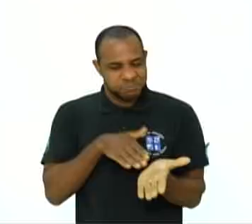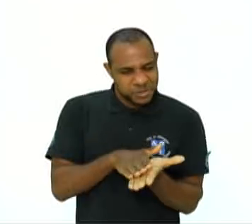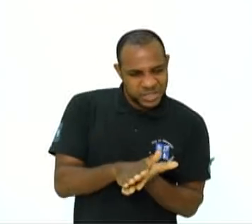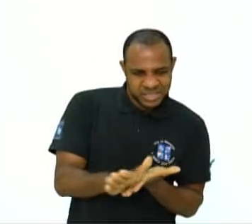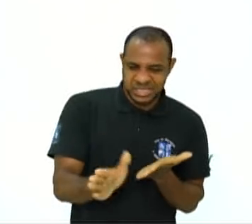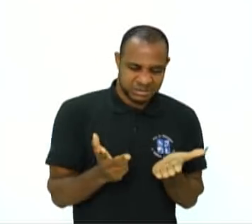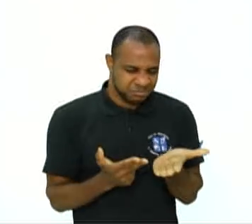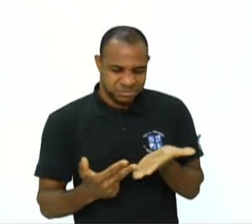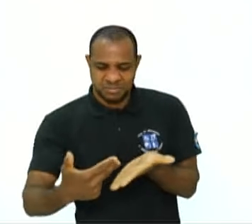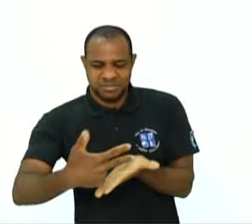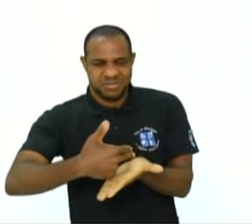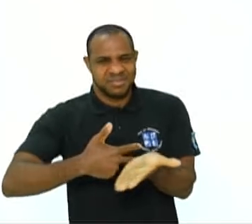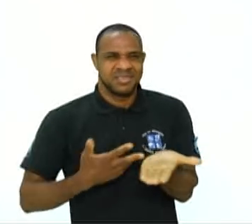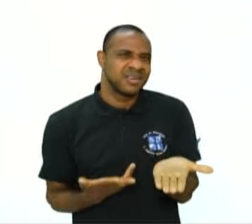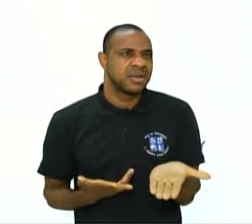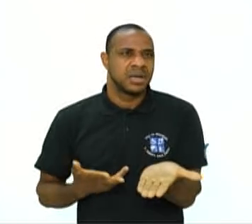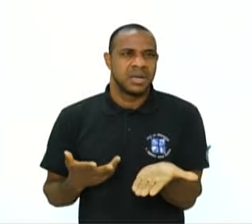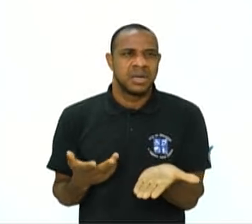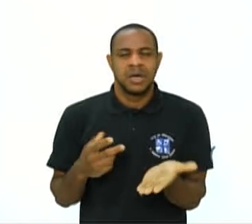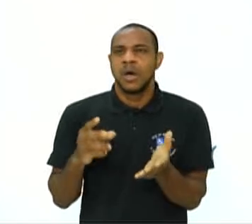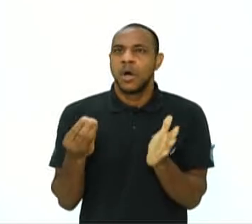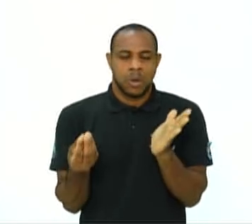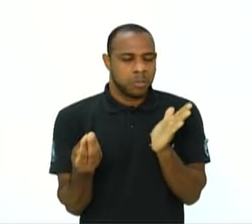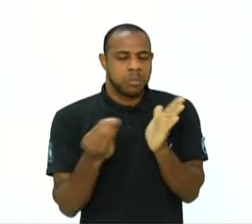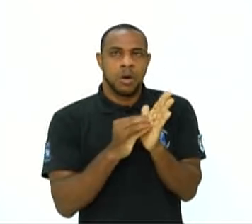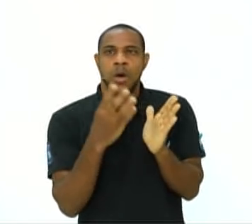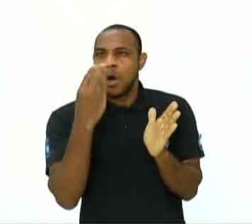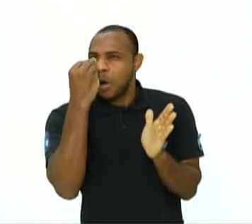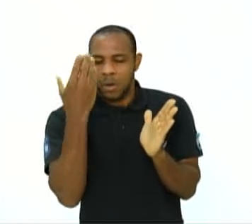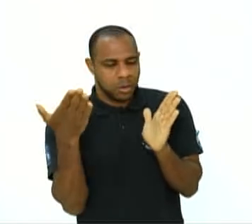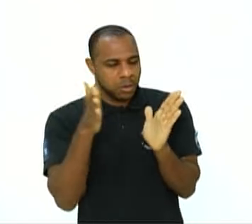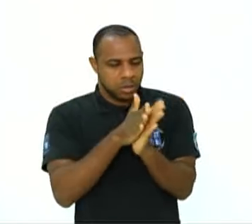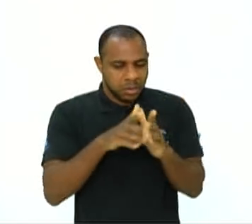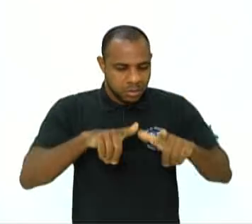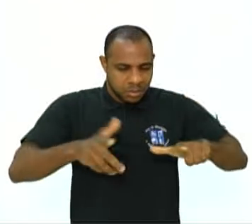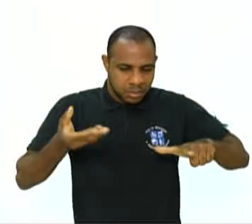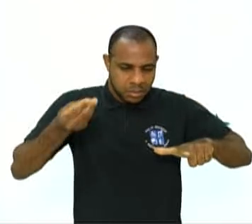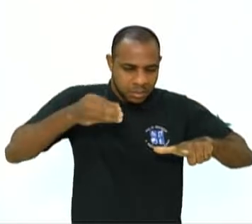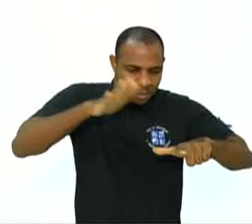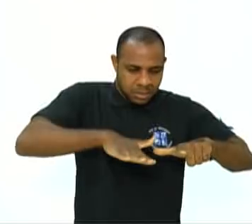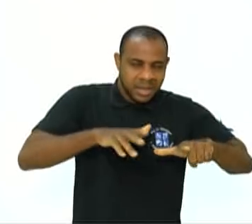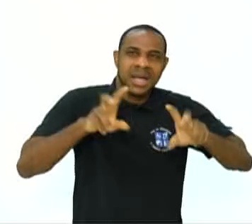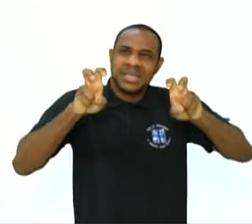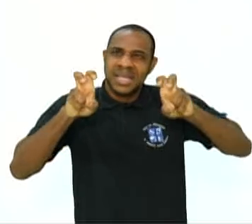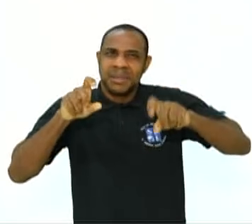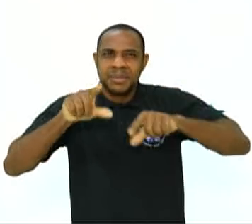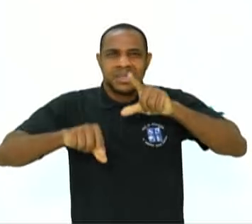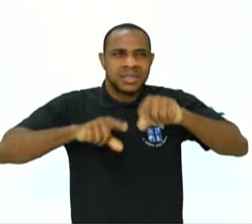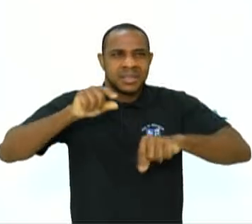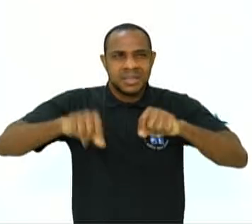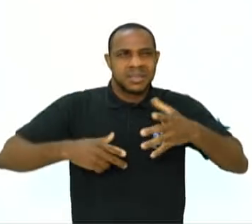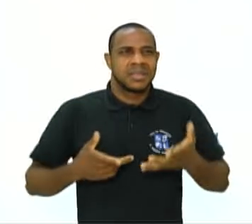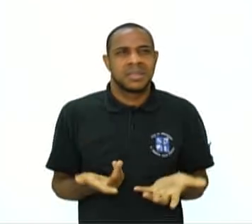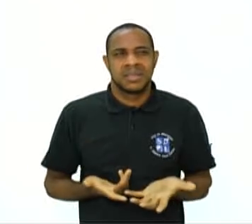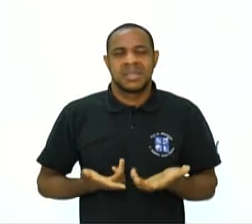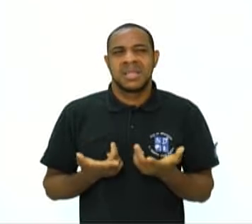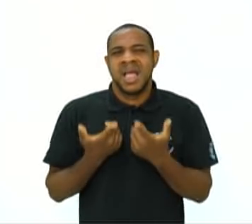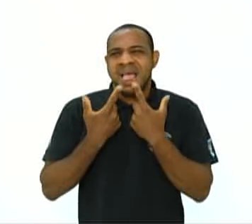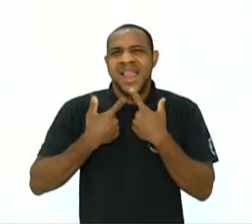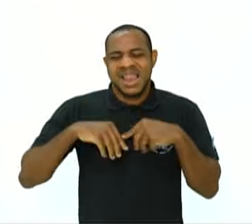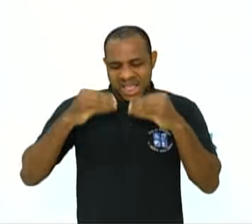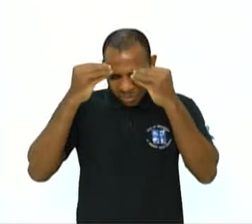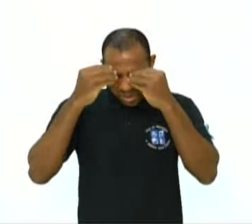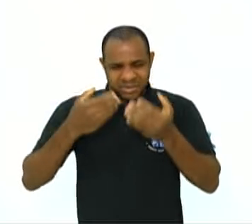impressão, recorte. Coloque a imagem sobre um suporte, papel, por exemplo. Escolha temas, materialidades, linguagens. como